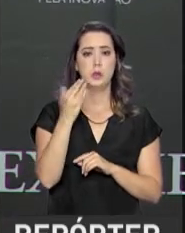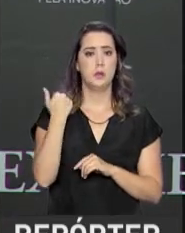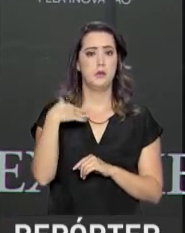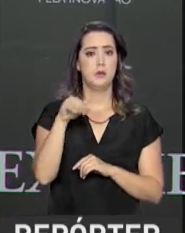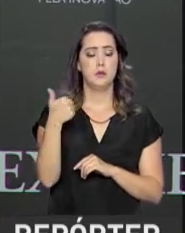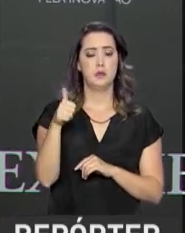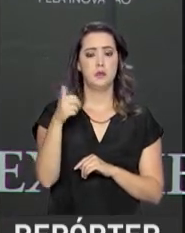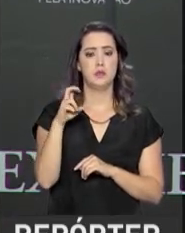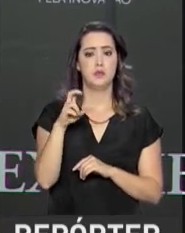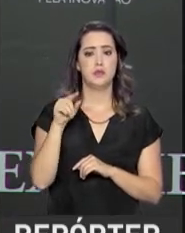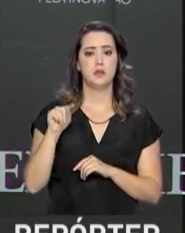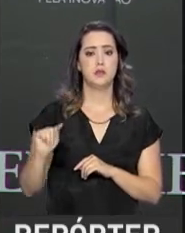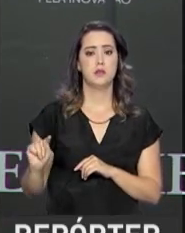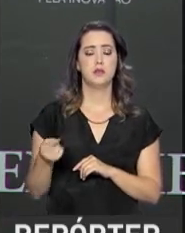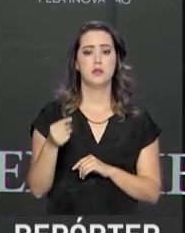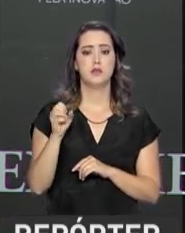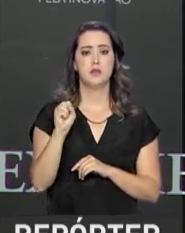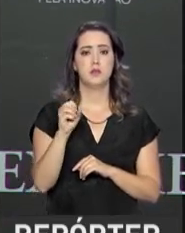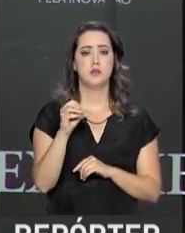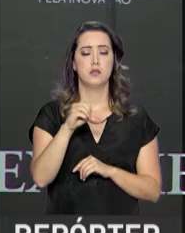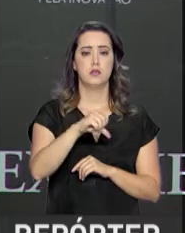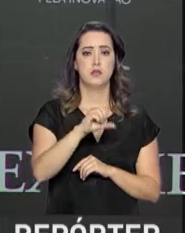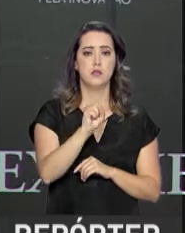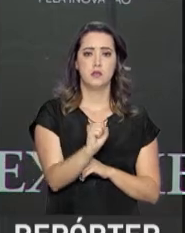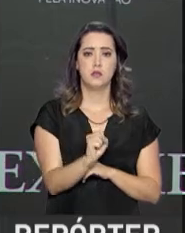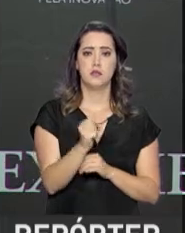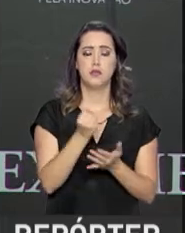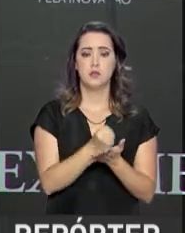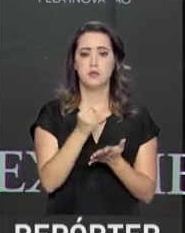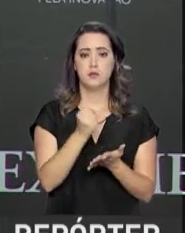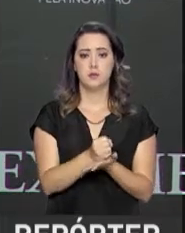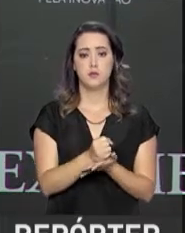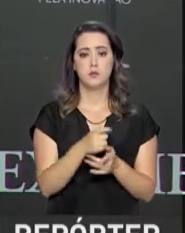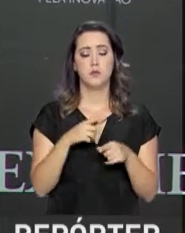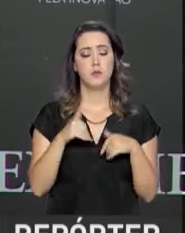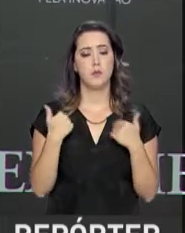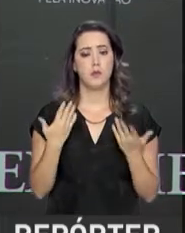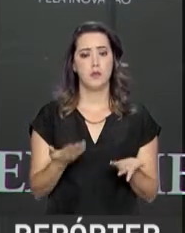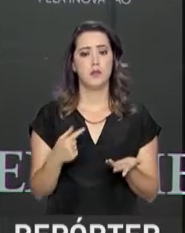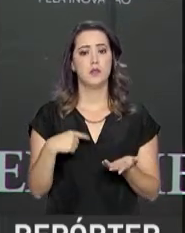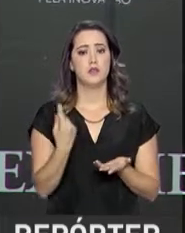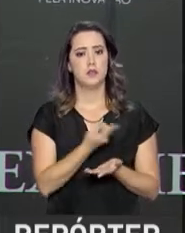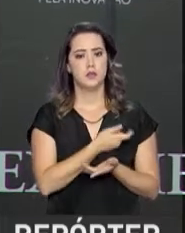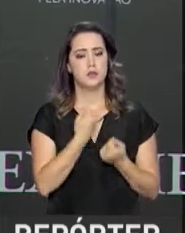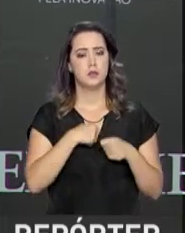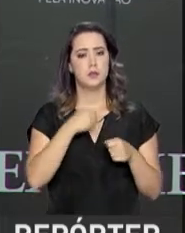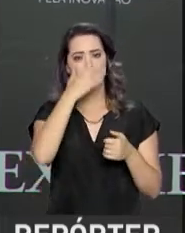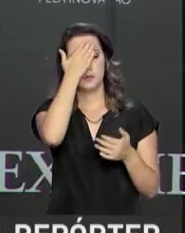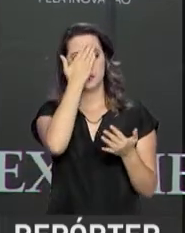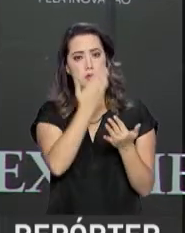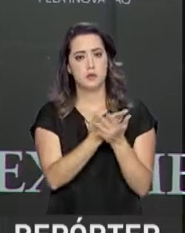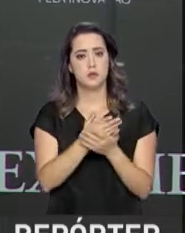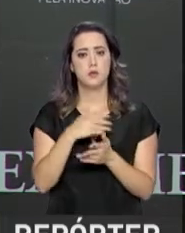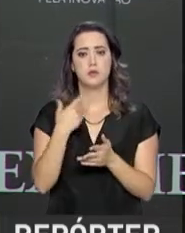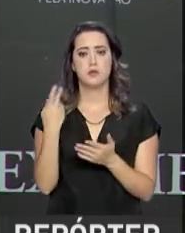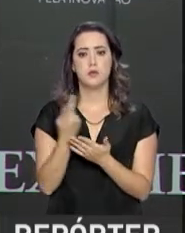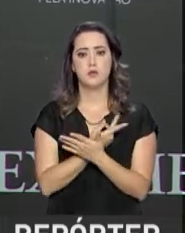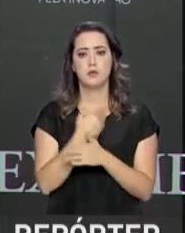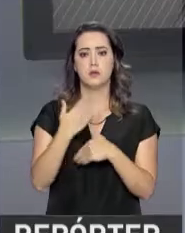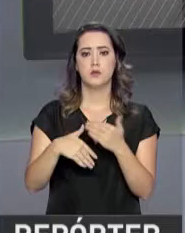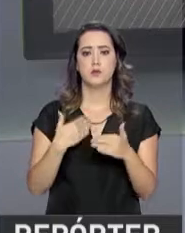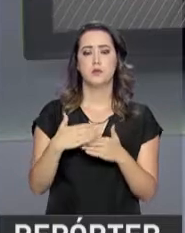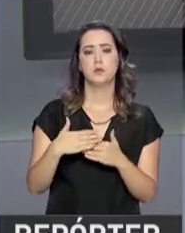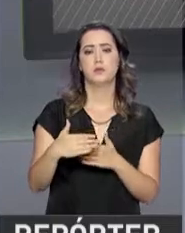115 mil oitocentos e noventa e oito postos de trabalho portanto e nós temos que confiar no que está acontecendo no